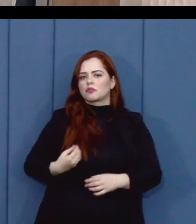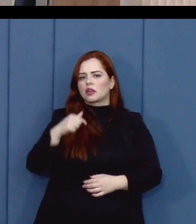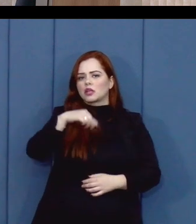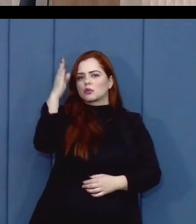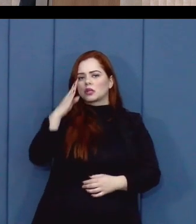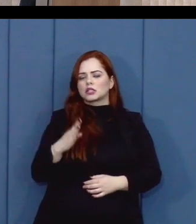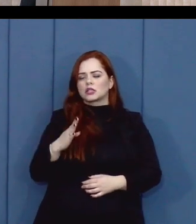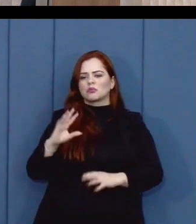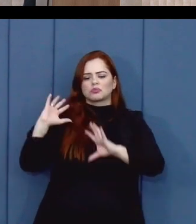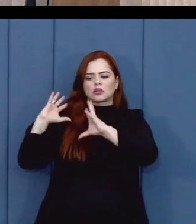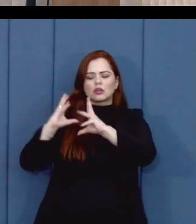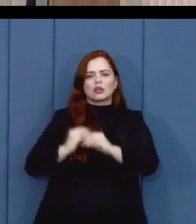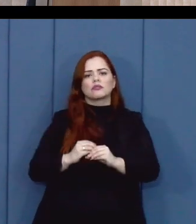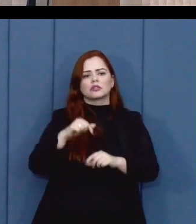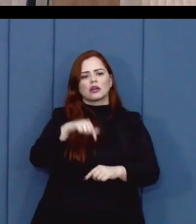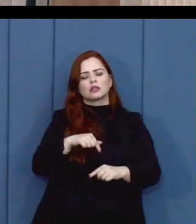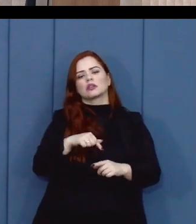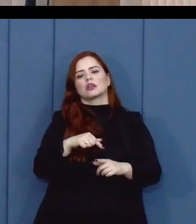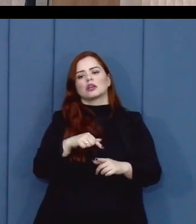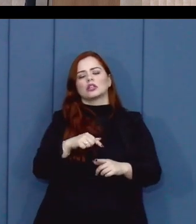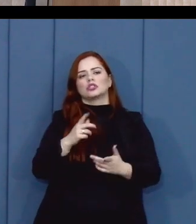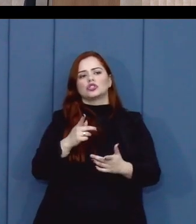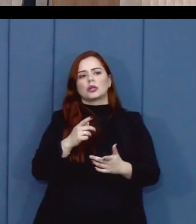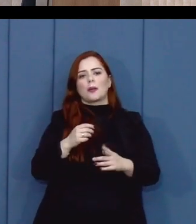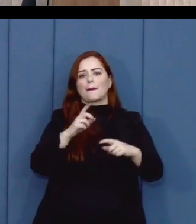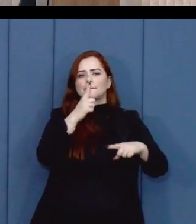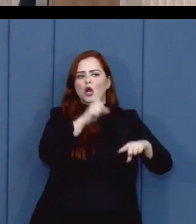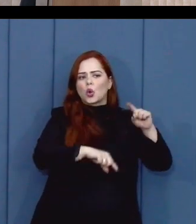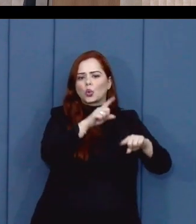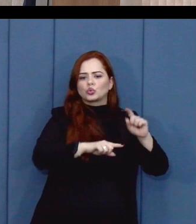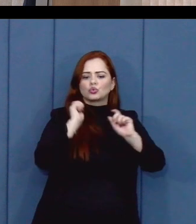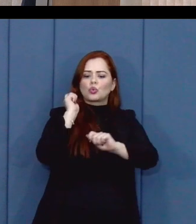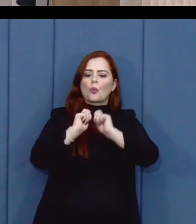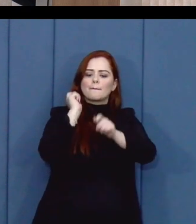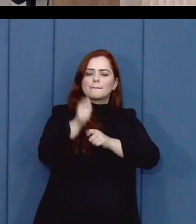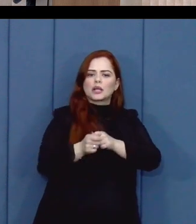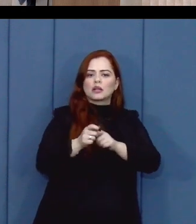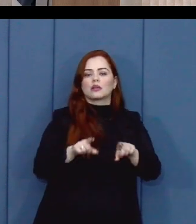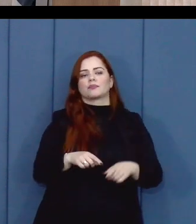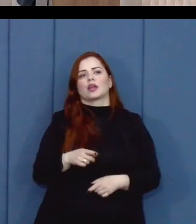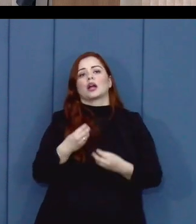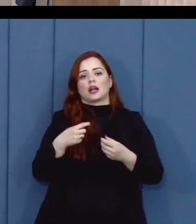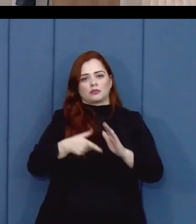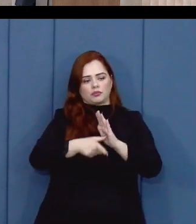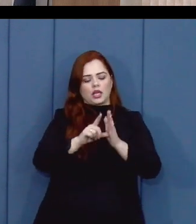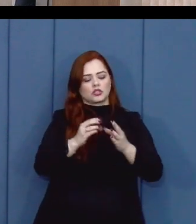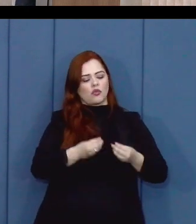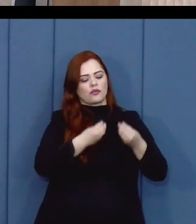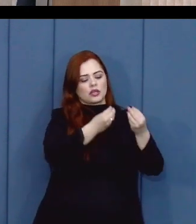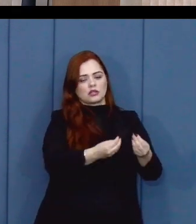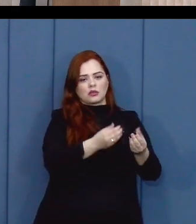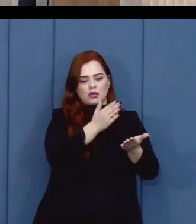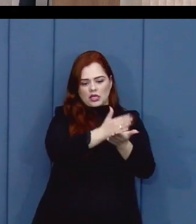durante a revisão dos códigos de práticas de pescado e produtos pesqueiros. O Brasil se ofereceu, naquela época, os códigos de práticas eles eram separados